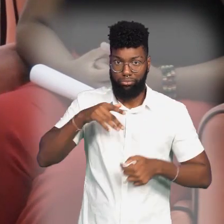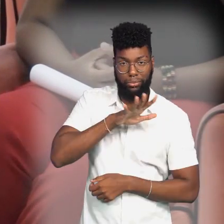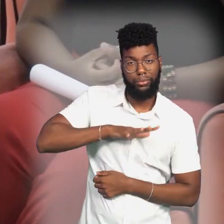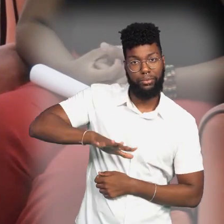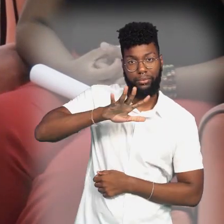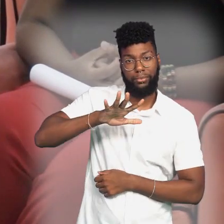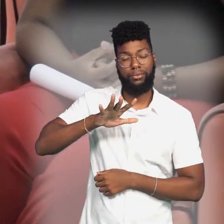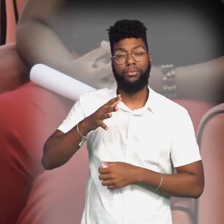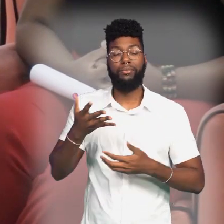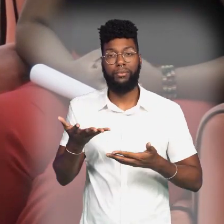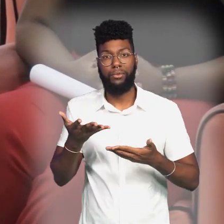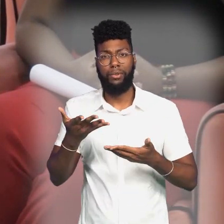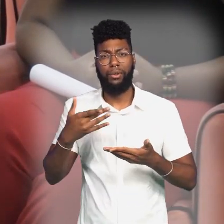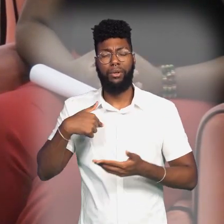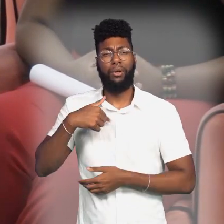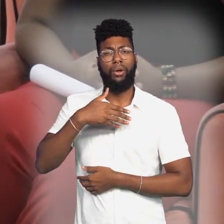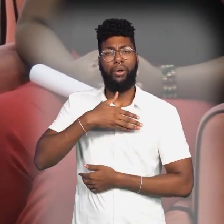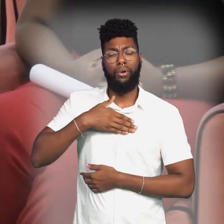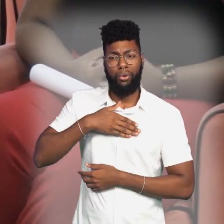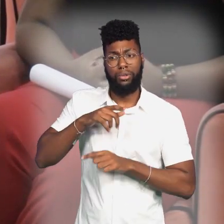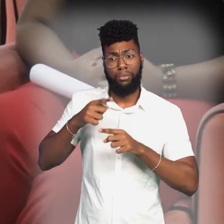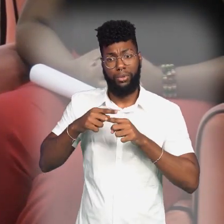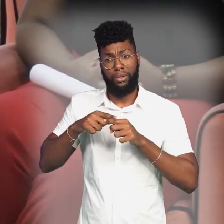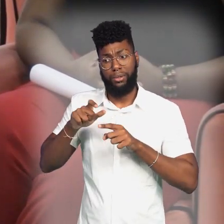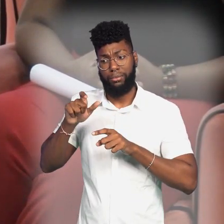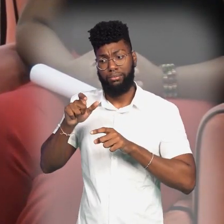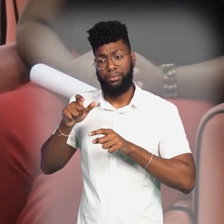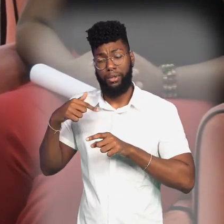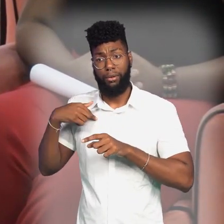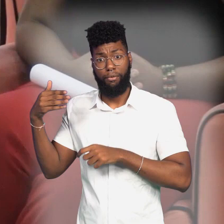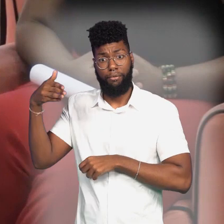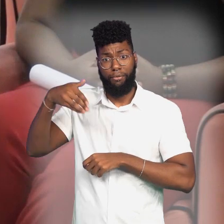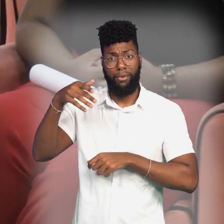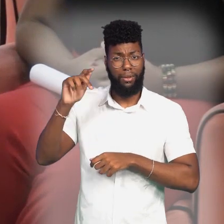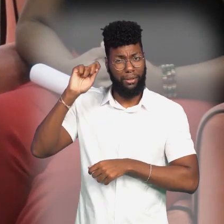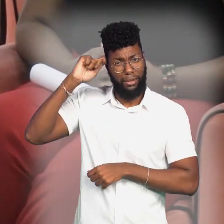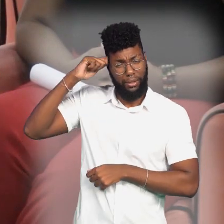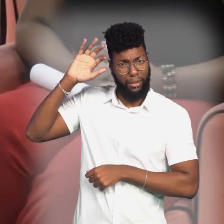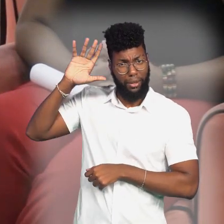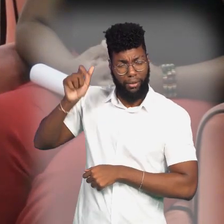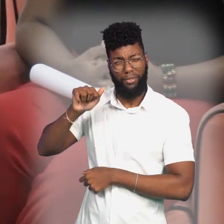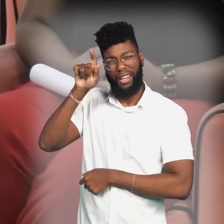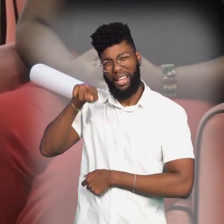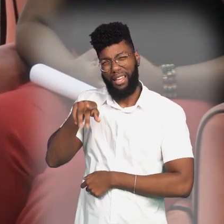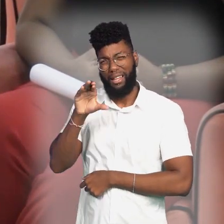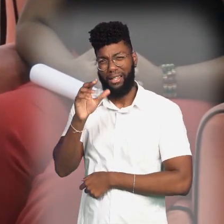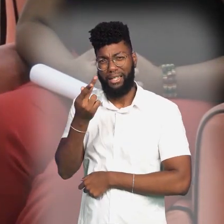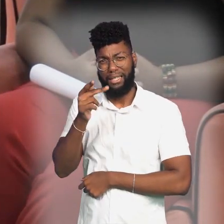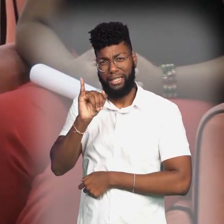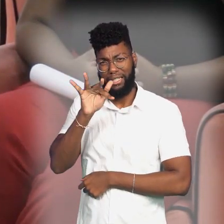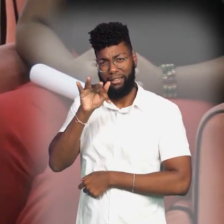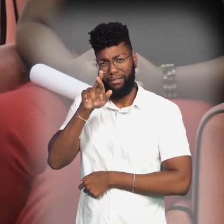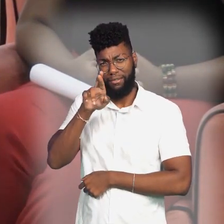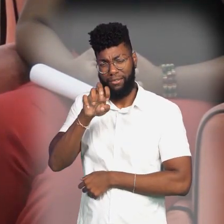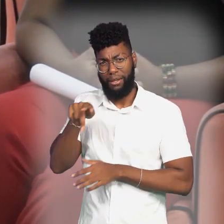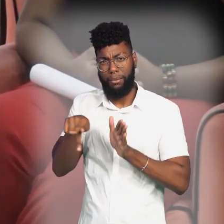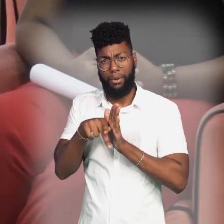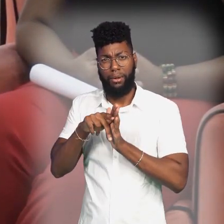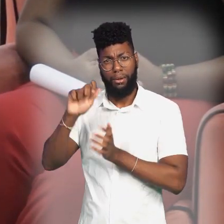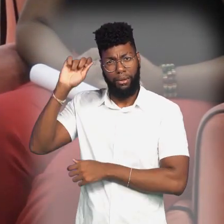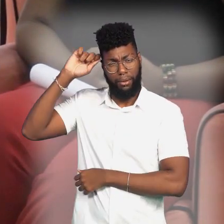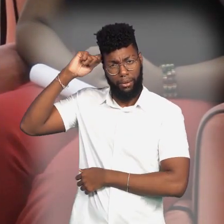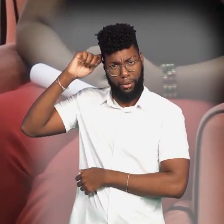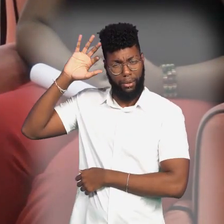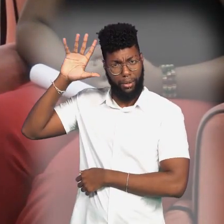segundo os estudos, homem veio da África. Lá onde eles chamam chifre da África, onde fica